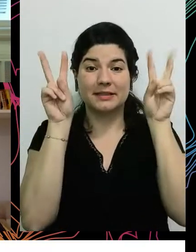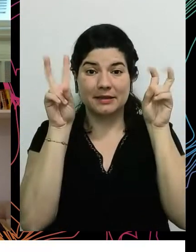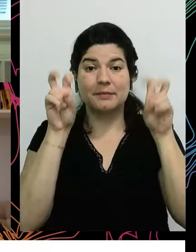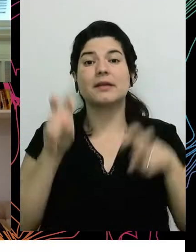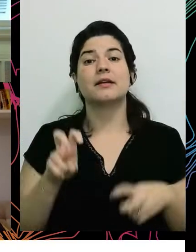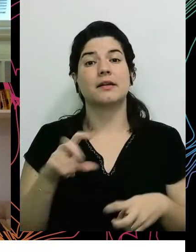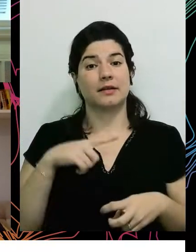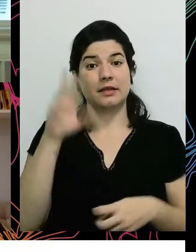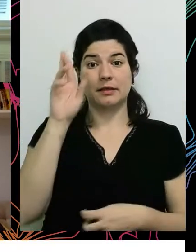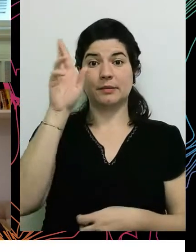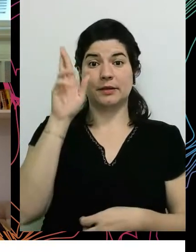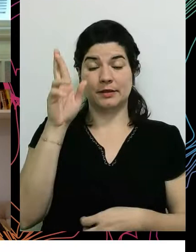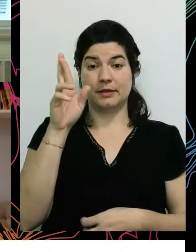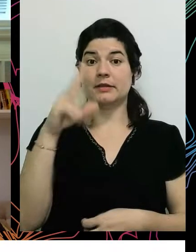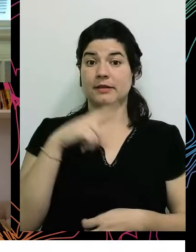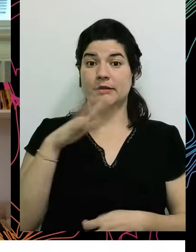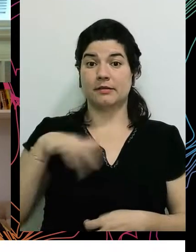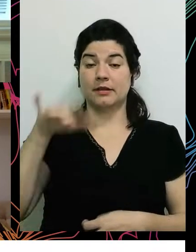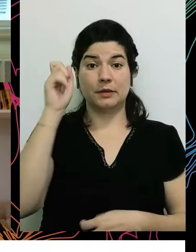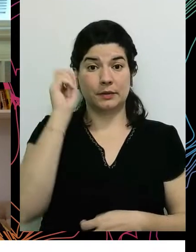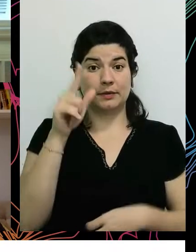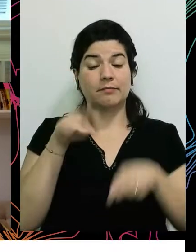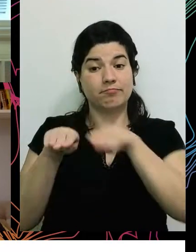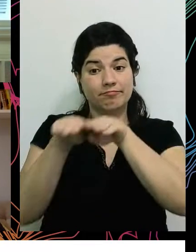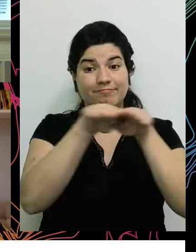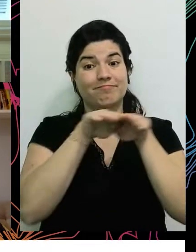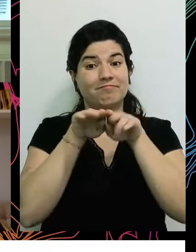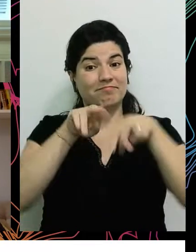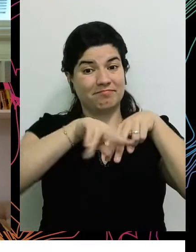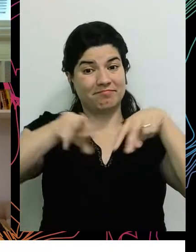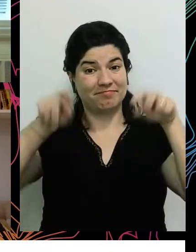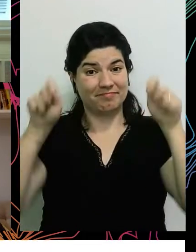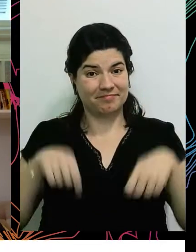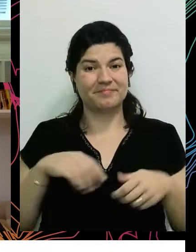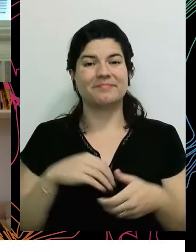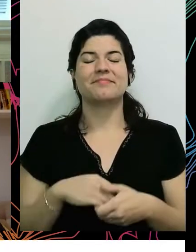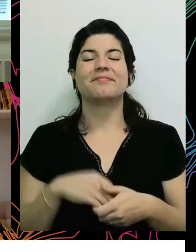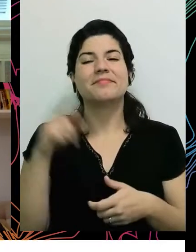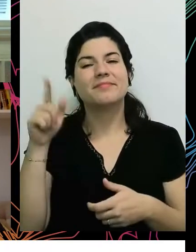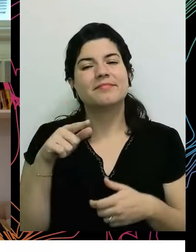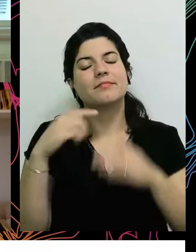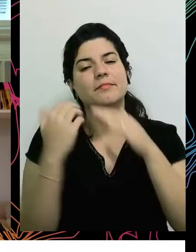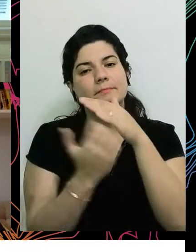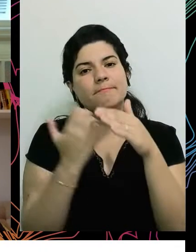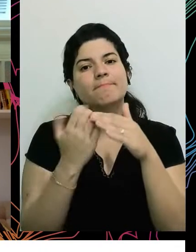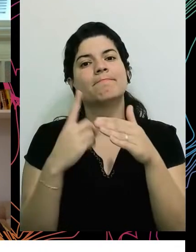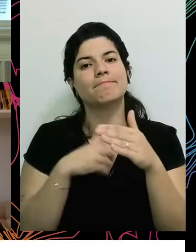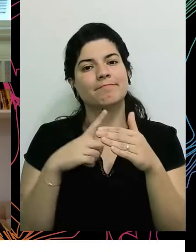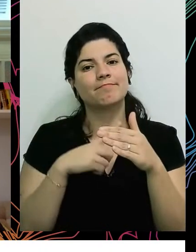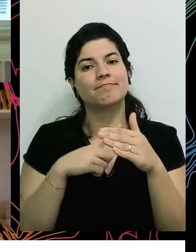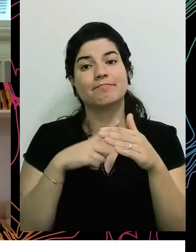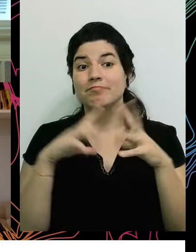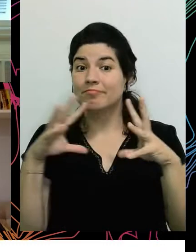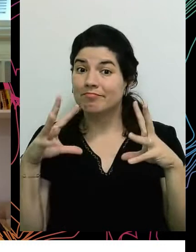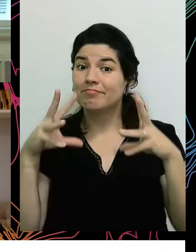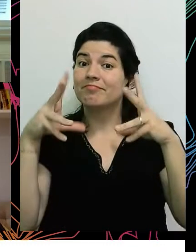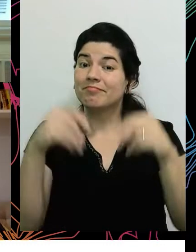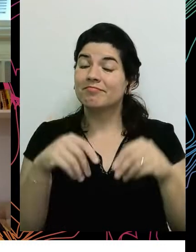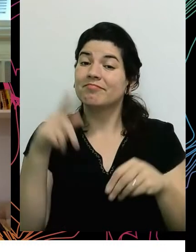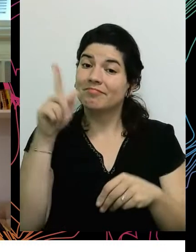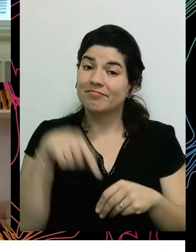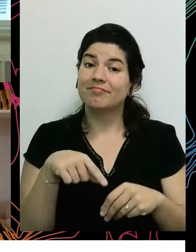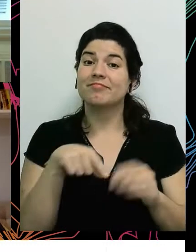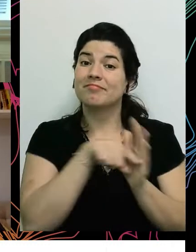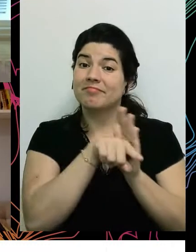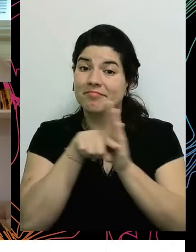de uma mudança cultural rumo à equidade de gênero nessas empresas que, dando um contexto geral, num dado aqui